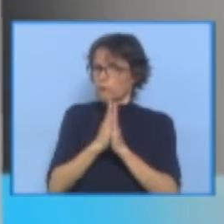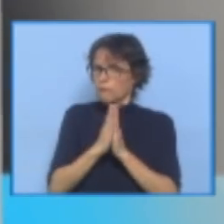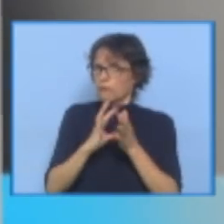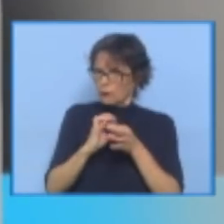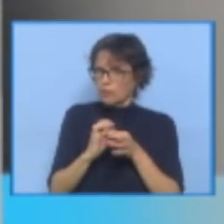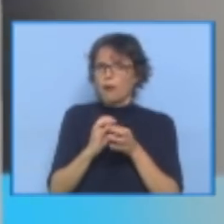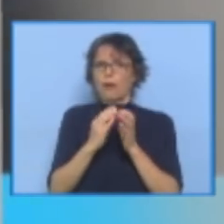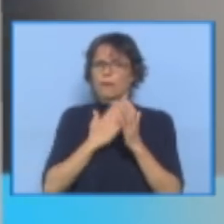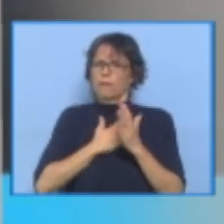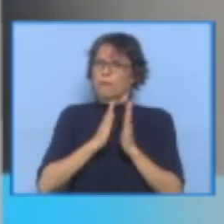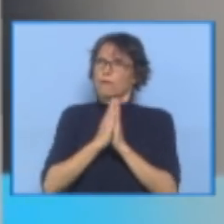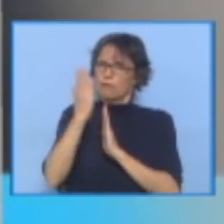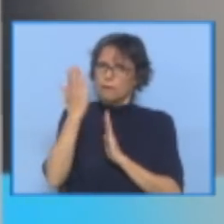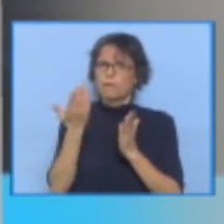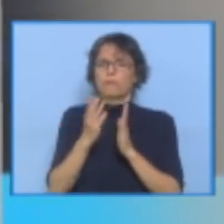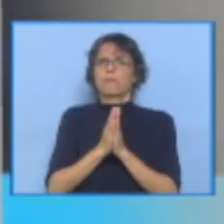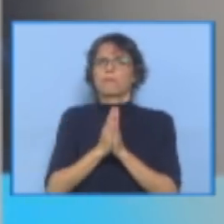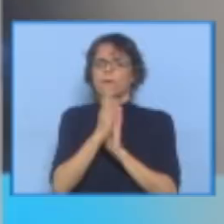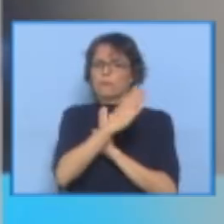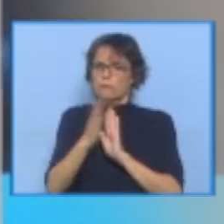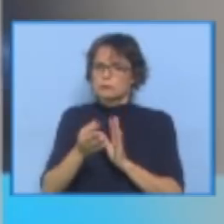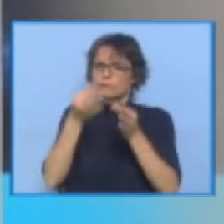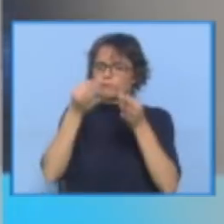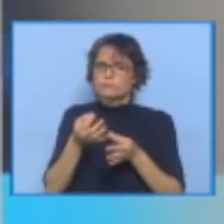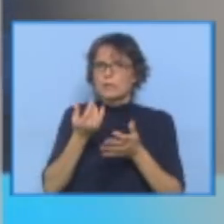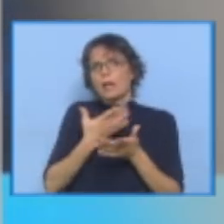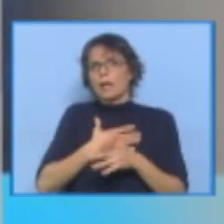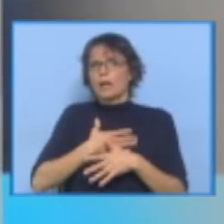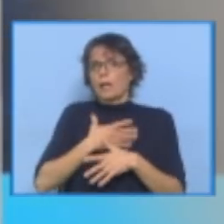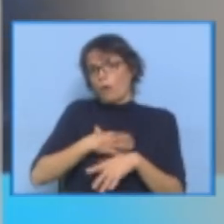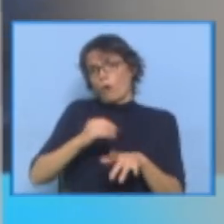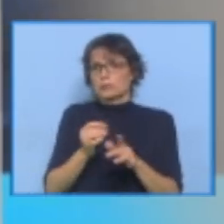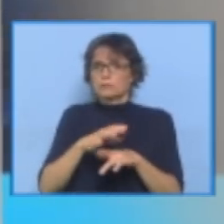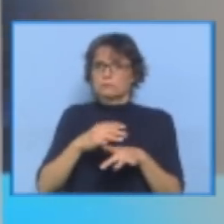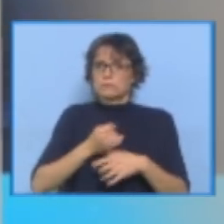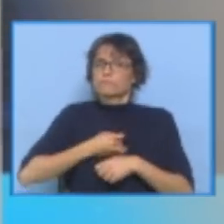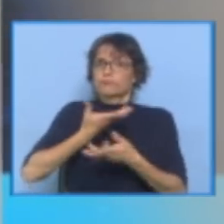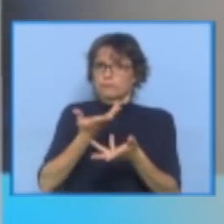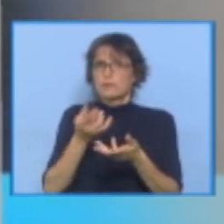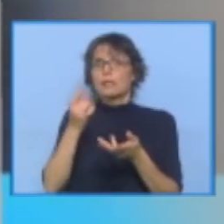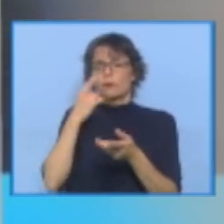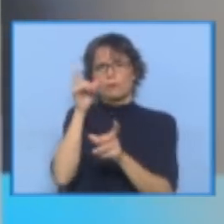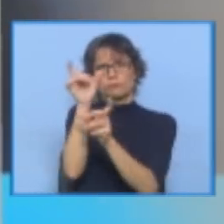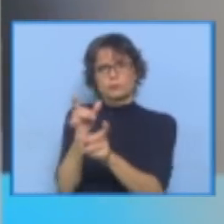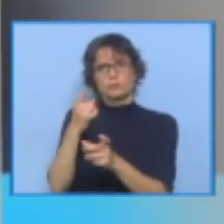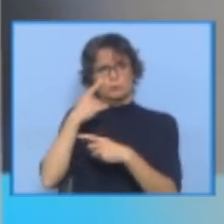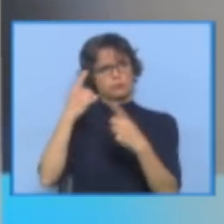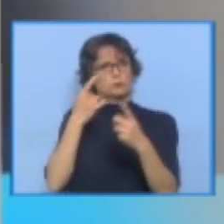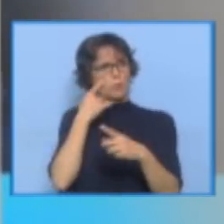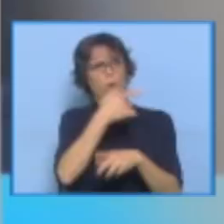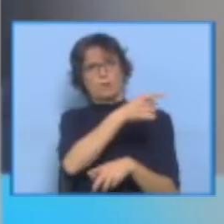fé, que praticam os sacramentos, que gostam de dar testemunho e que são figuras públicas que todos conhecemos, porque é que